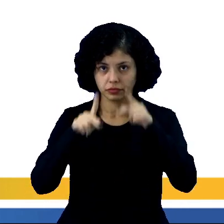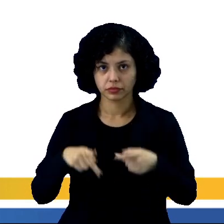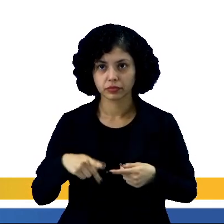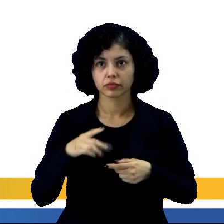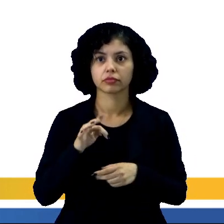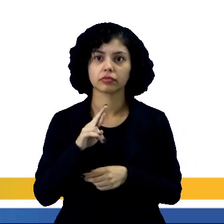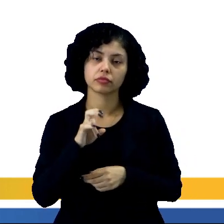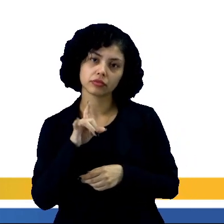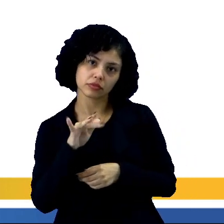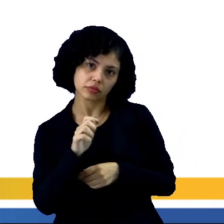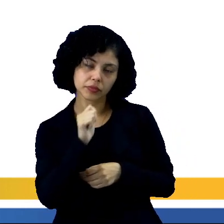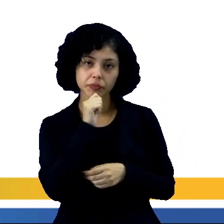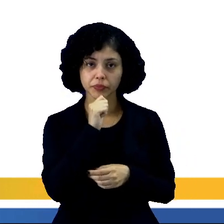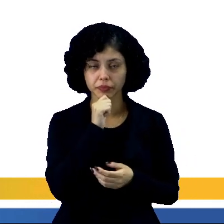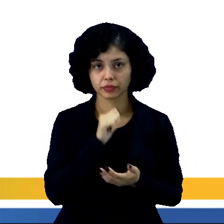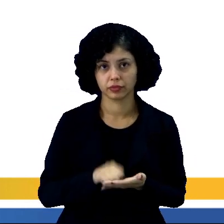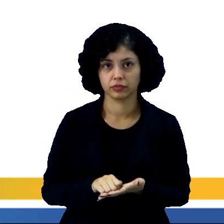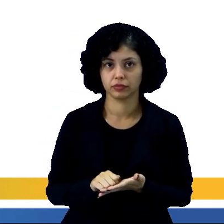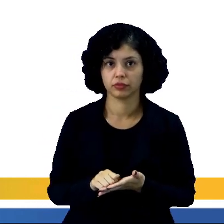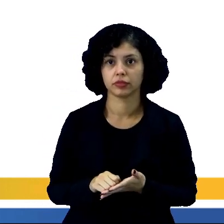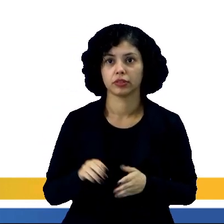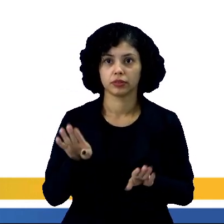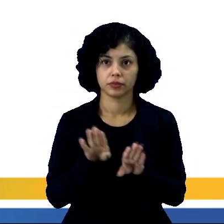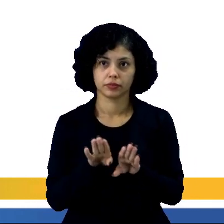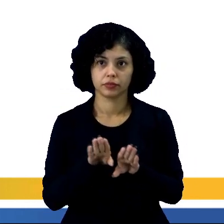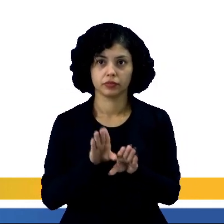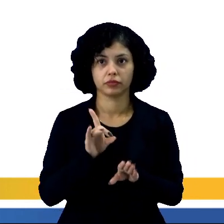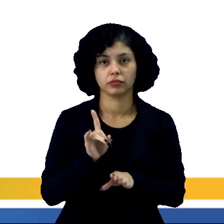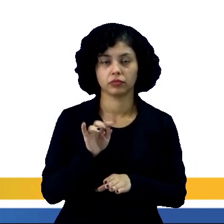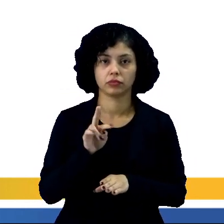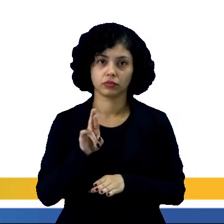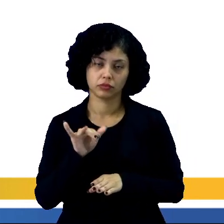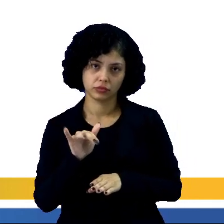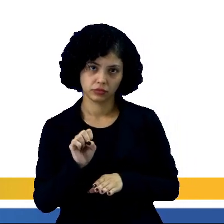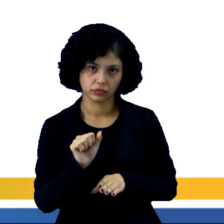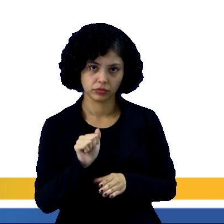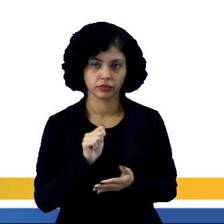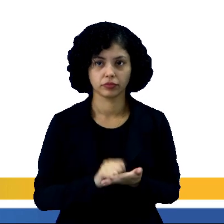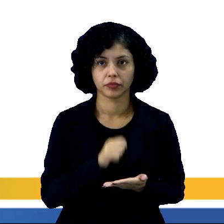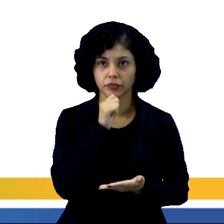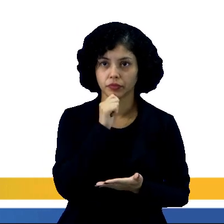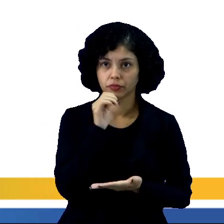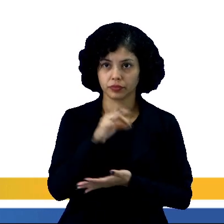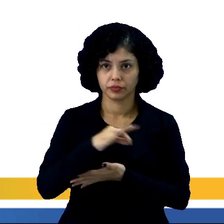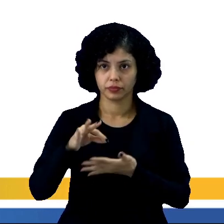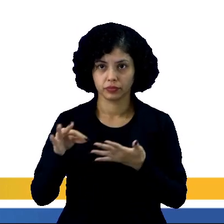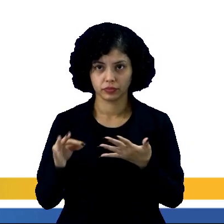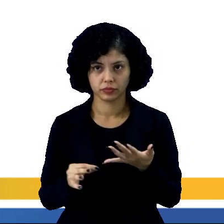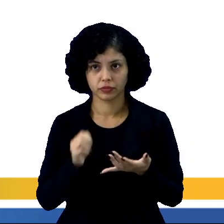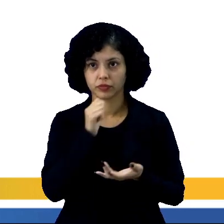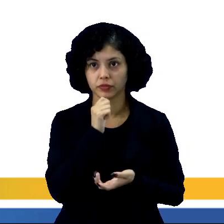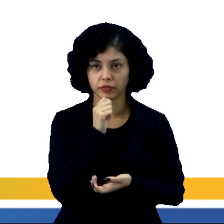tragédia, pela comédia e pelo drama, que são aí tipos, tá, de